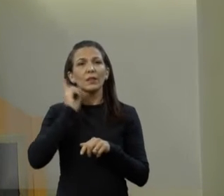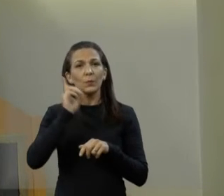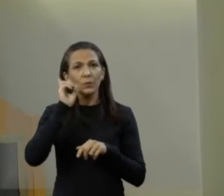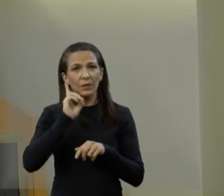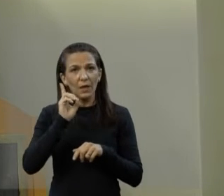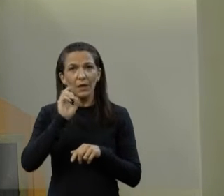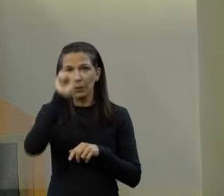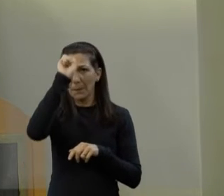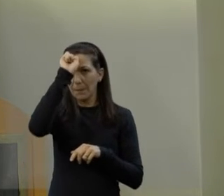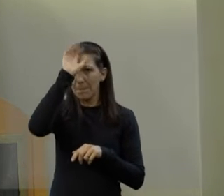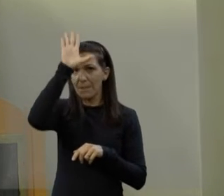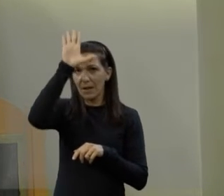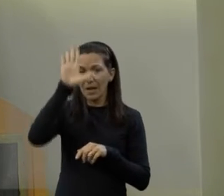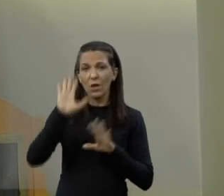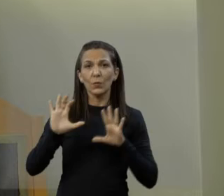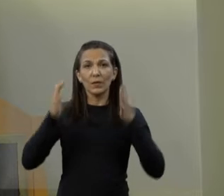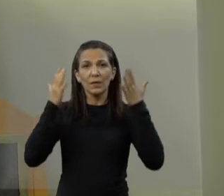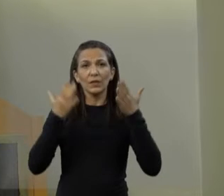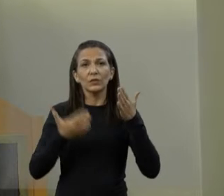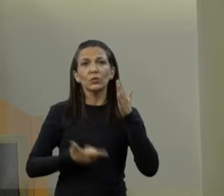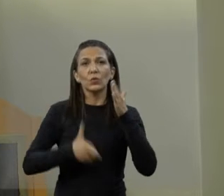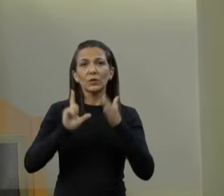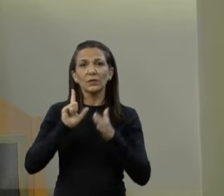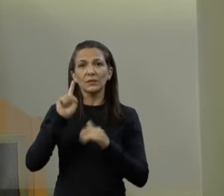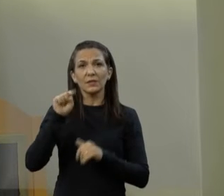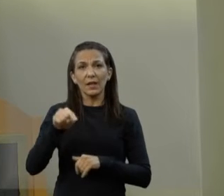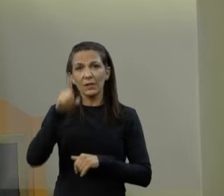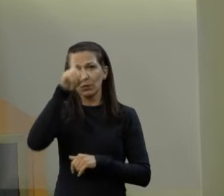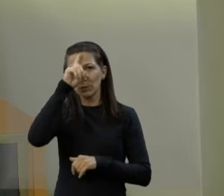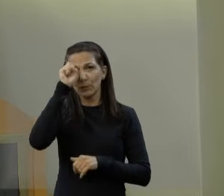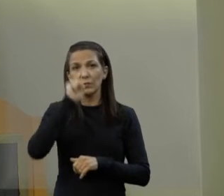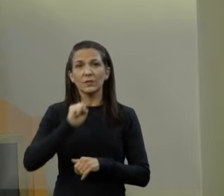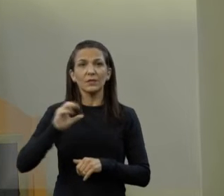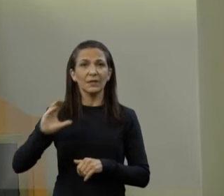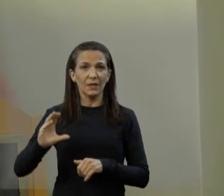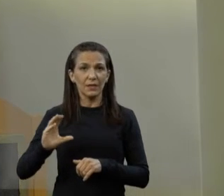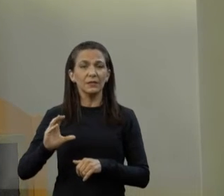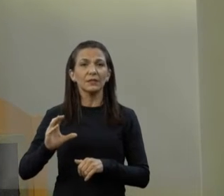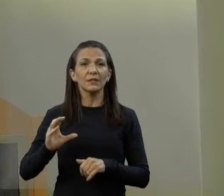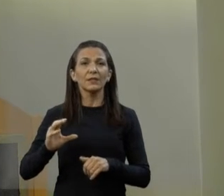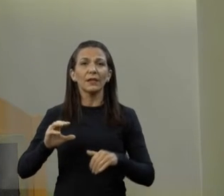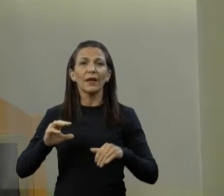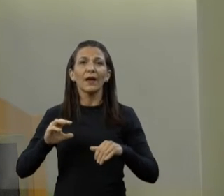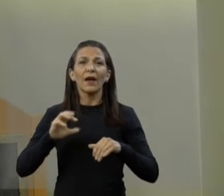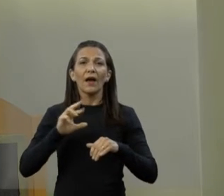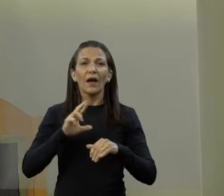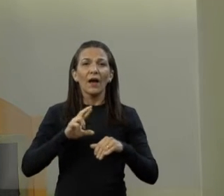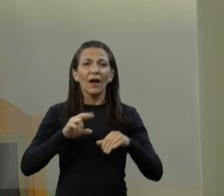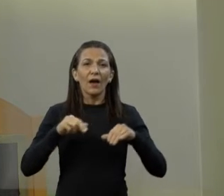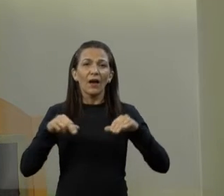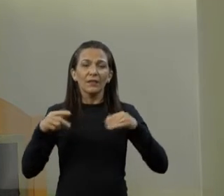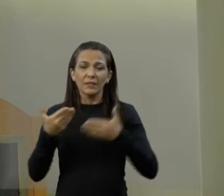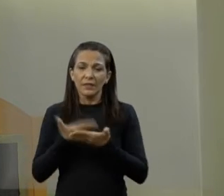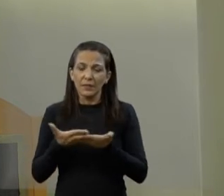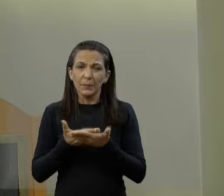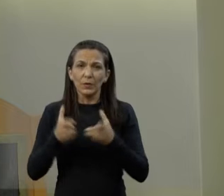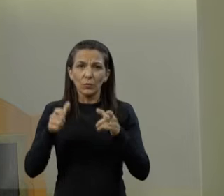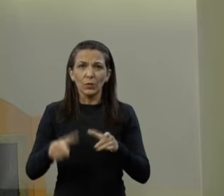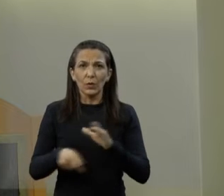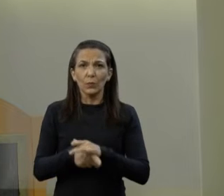Nova de radioterapia em Oncologia da Santa Casa devidos os recursos que foram